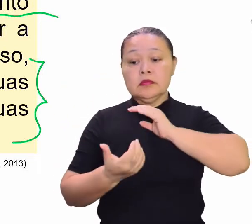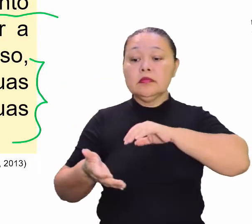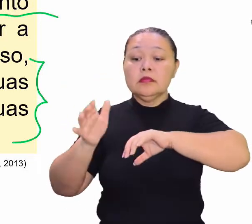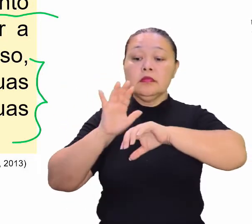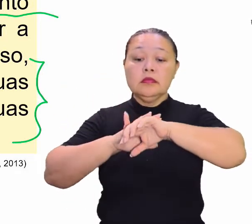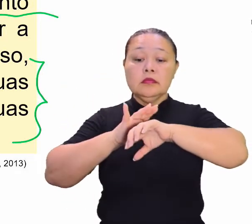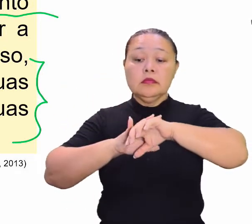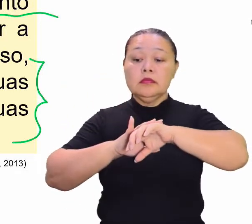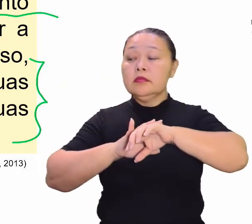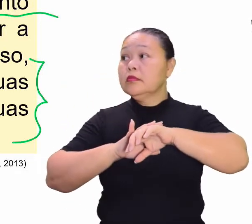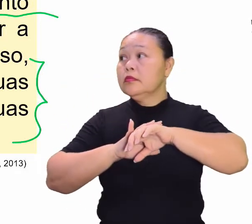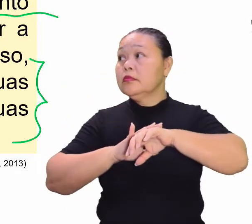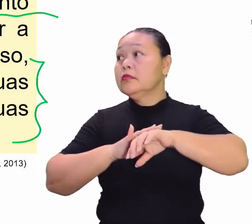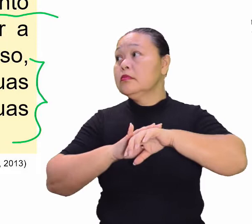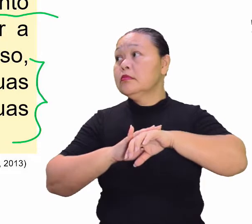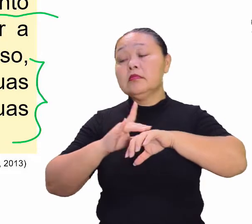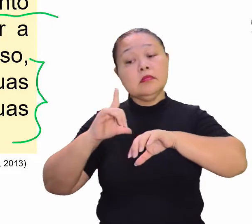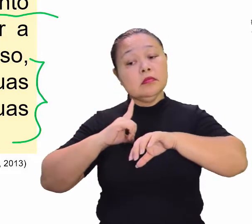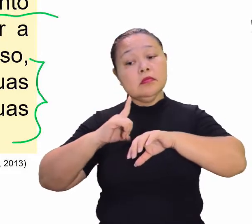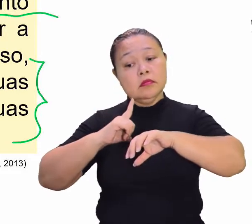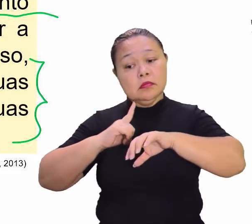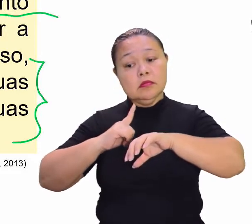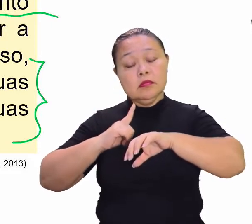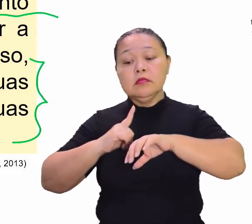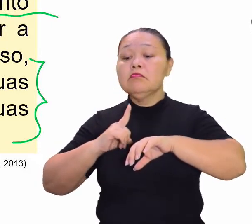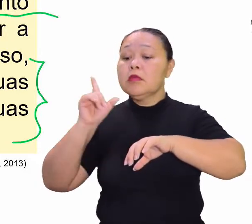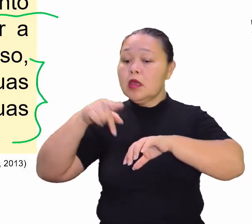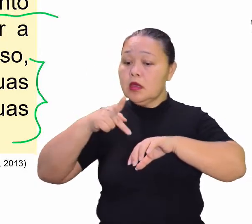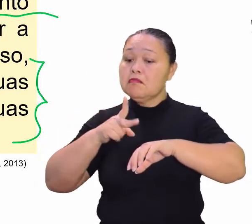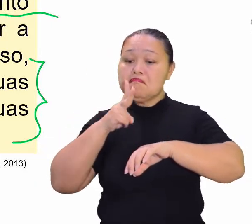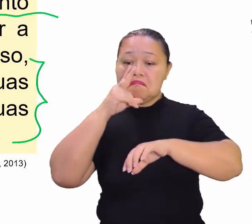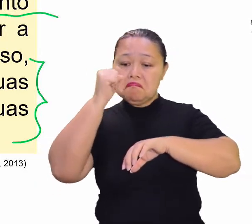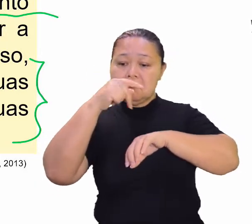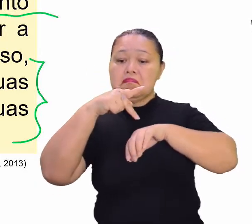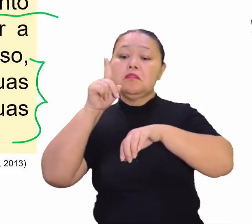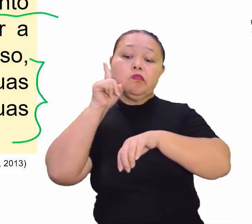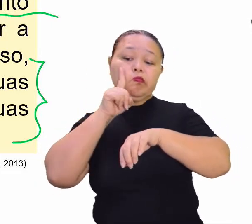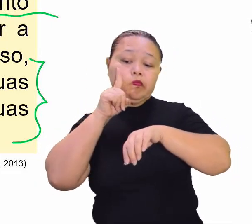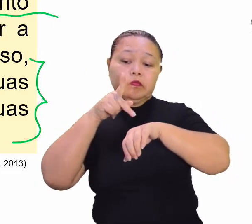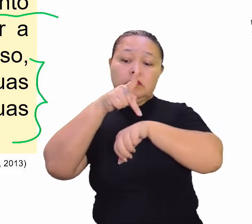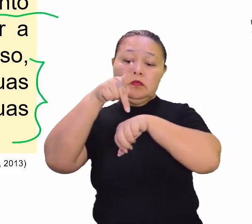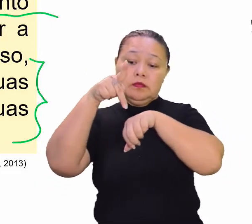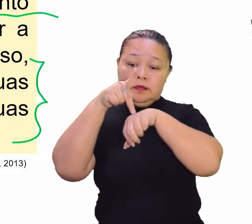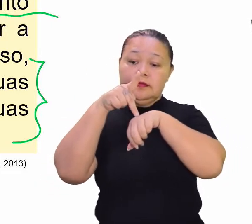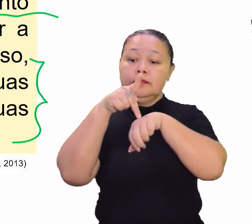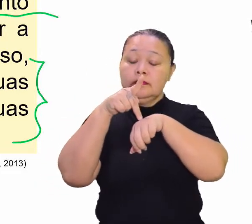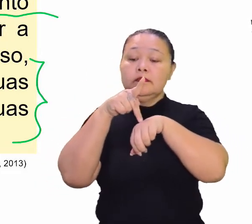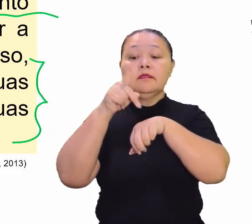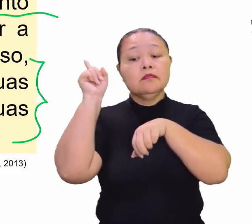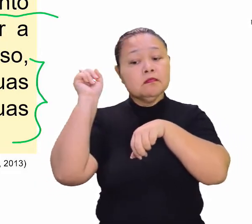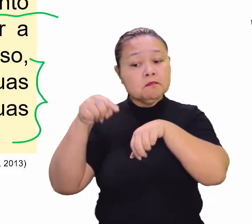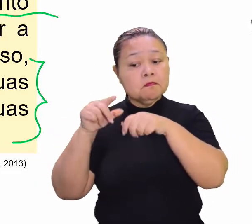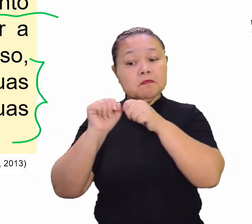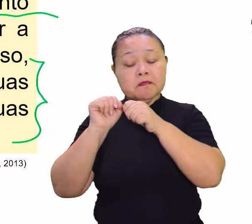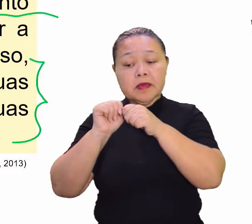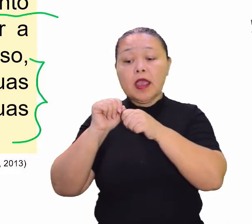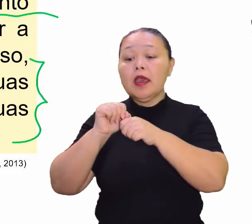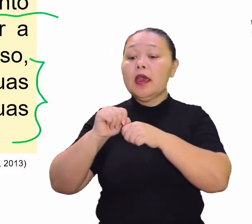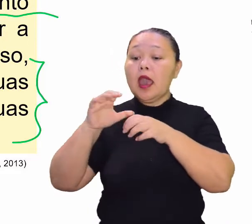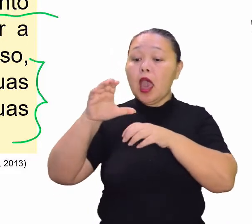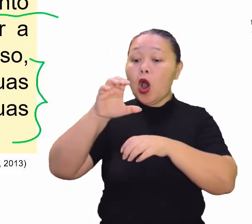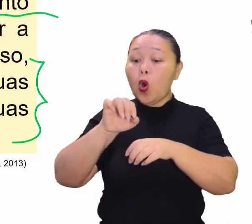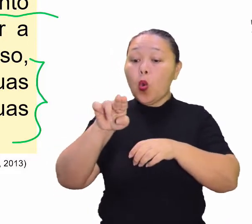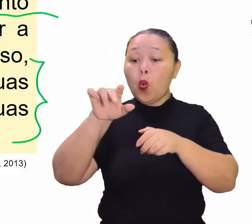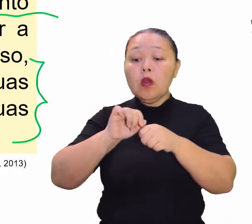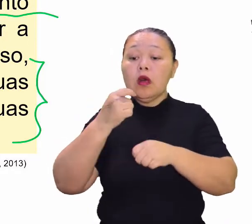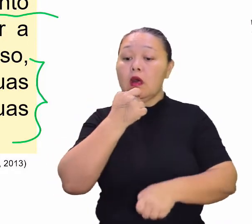subjetiva a ideia que nós temos da potência que é os Estados Unidos. Isso mesmo. Que era uma colônia inglesa. Com